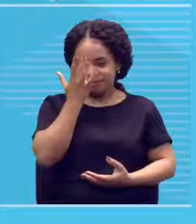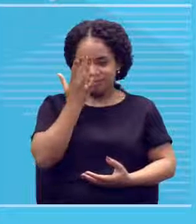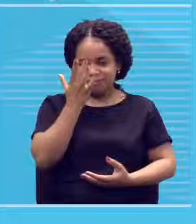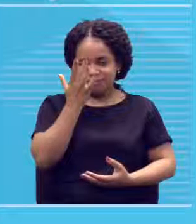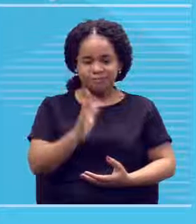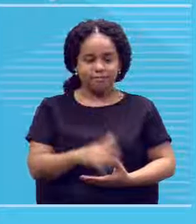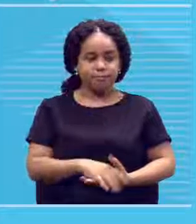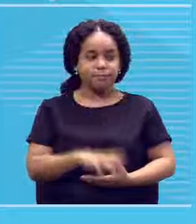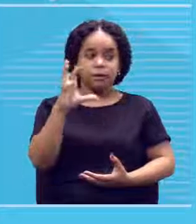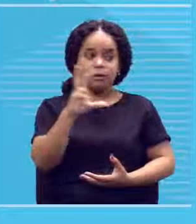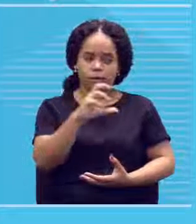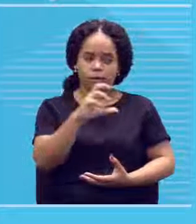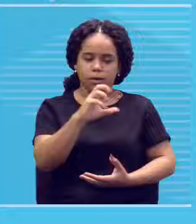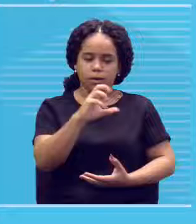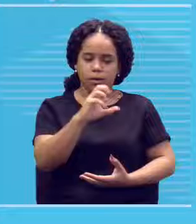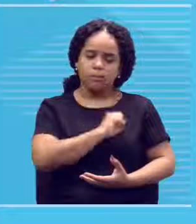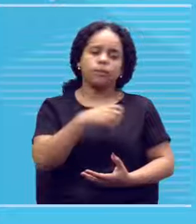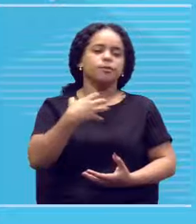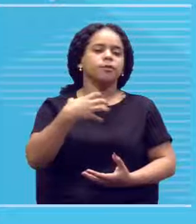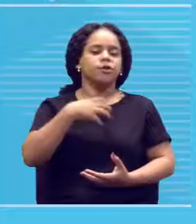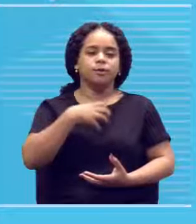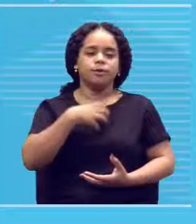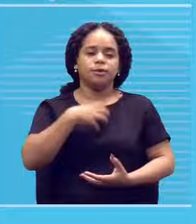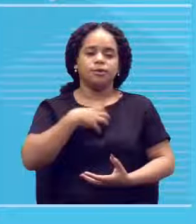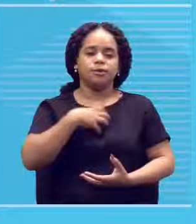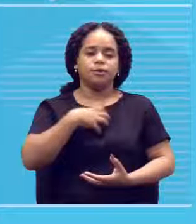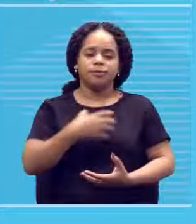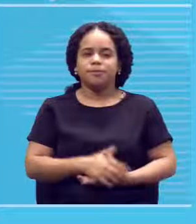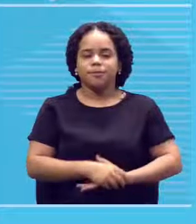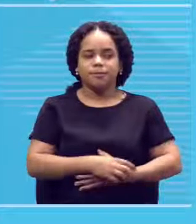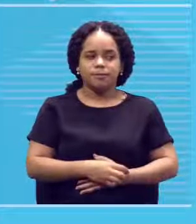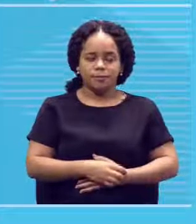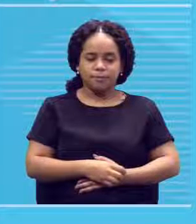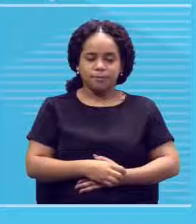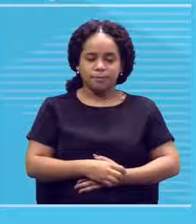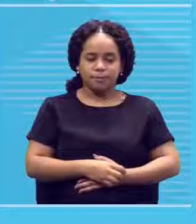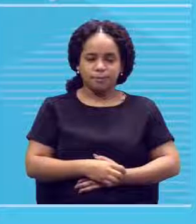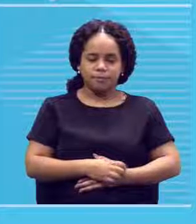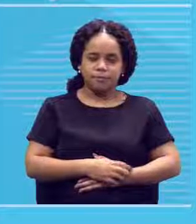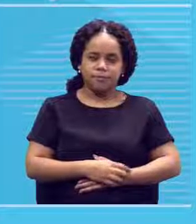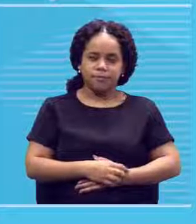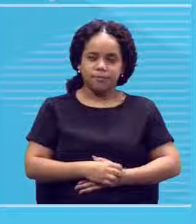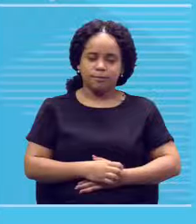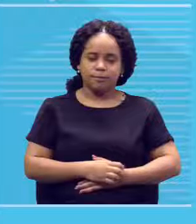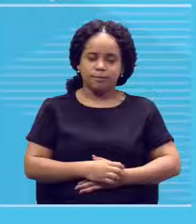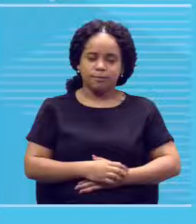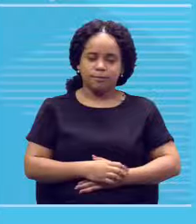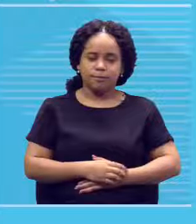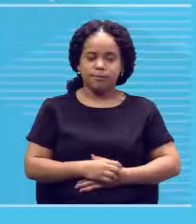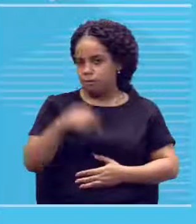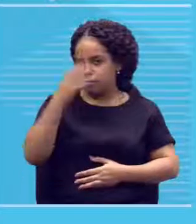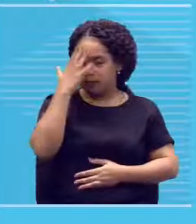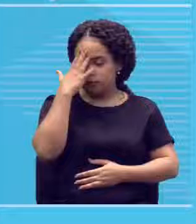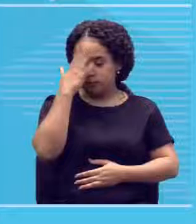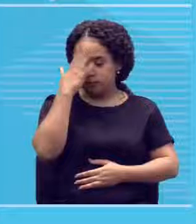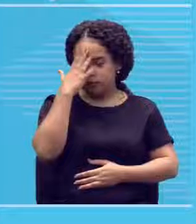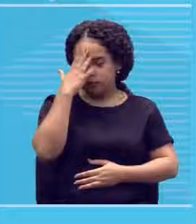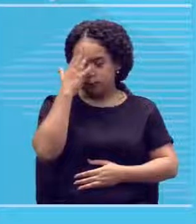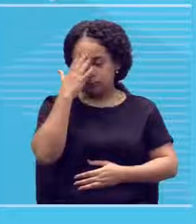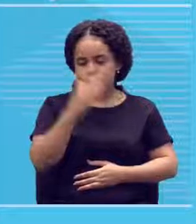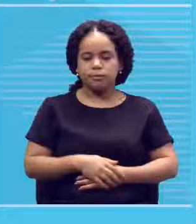e amor amor é um sentimento O amor é um sentimento Ah entendeu